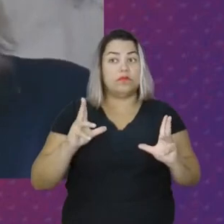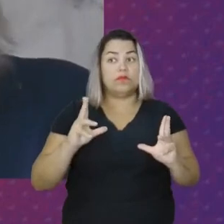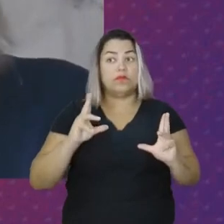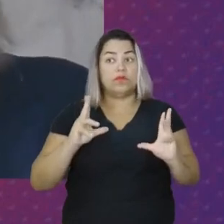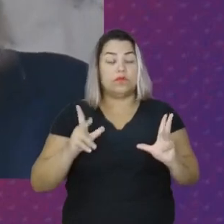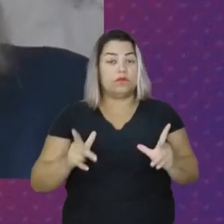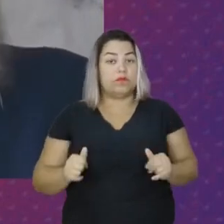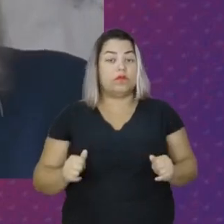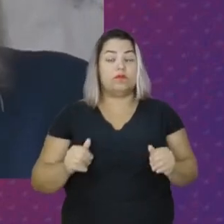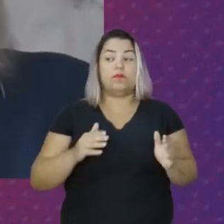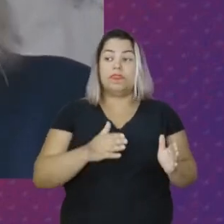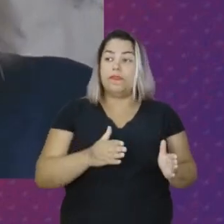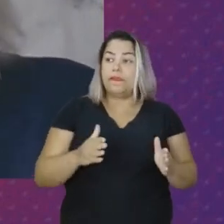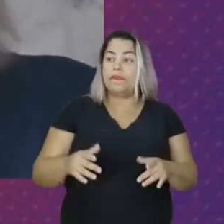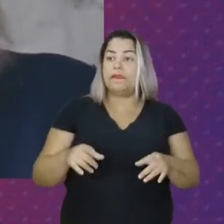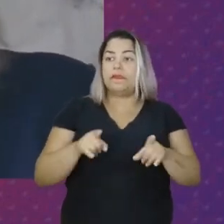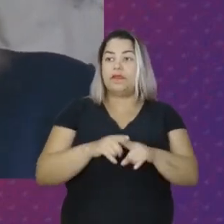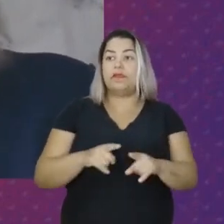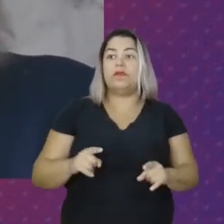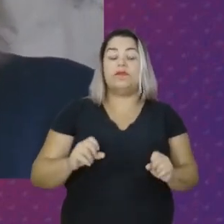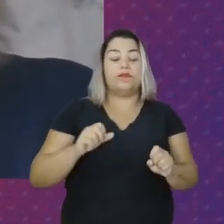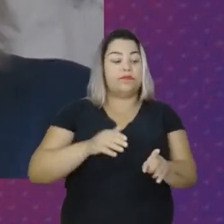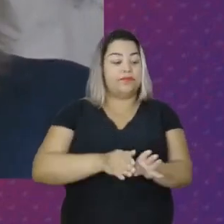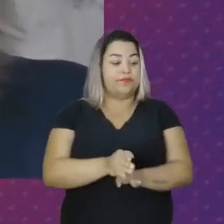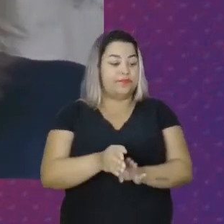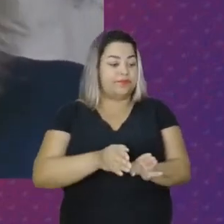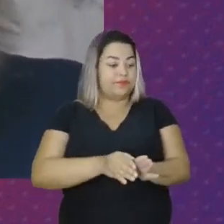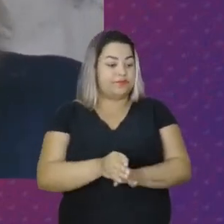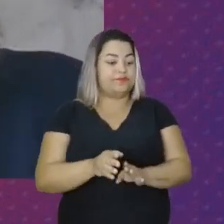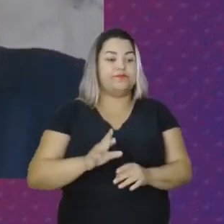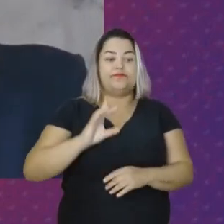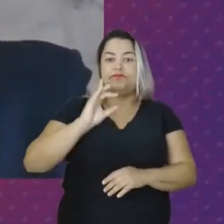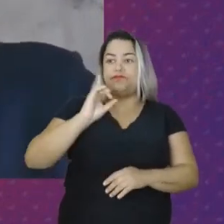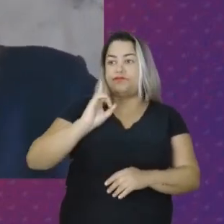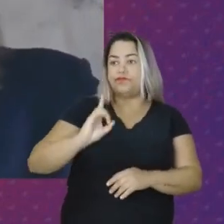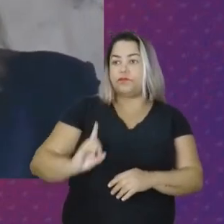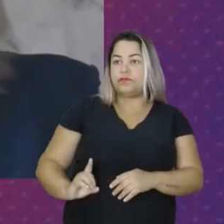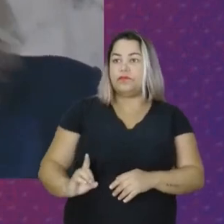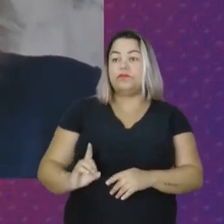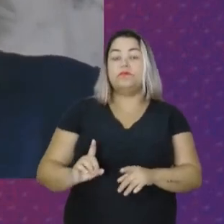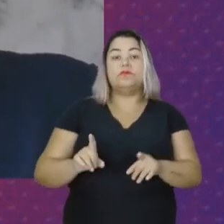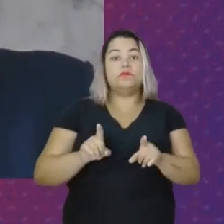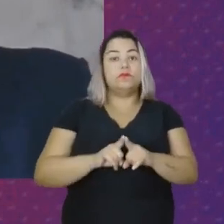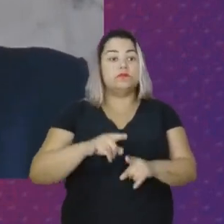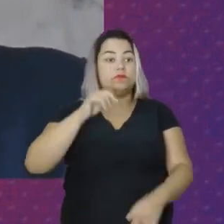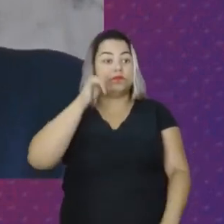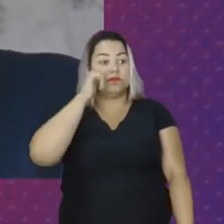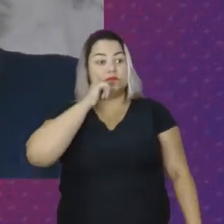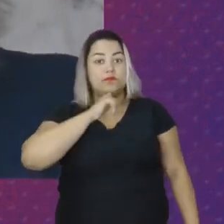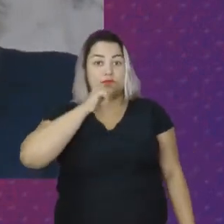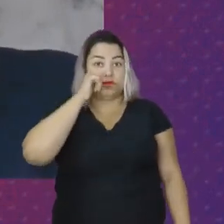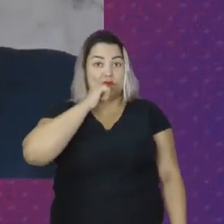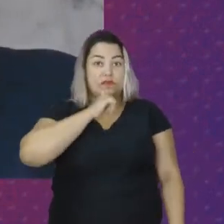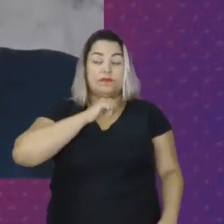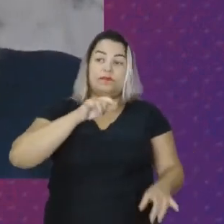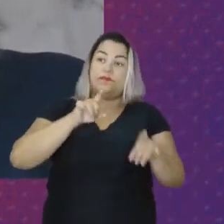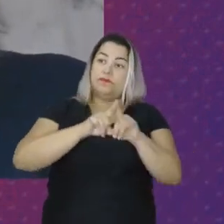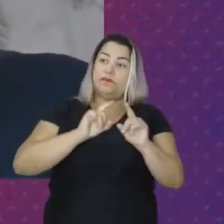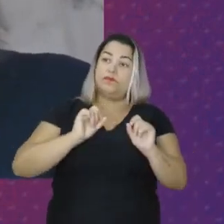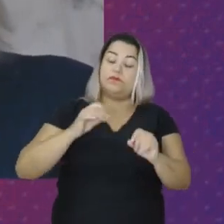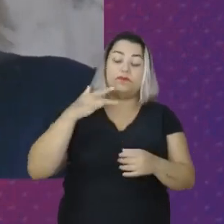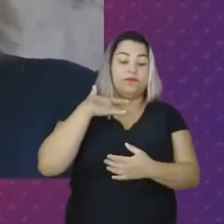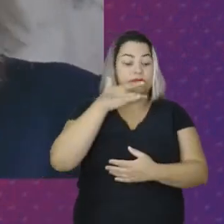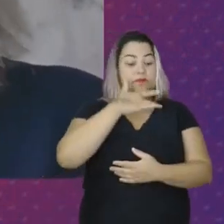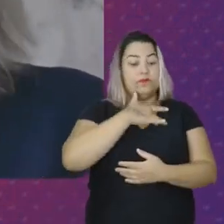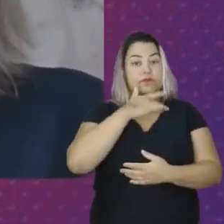um processo de orientação sobre os direitos das mulheres na área da saúde da